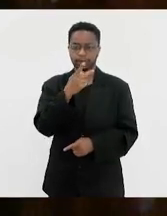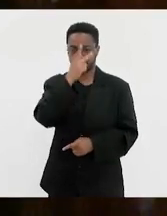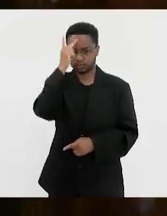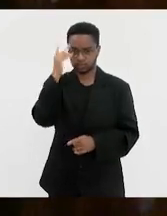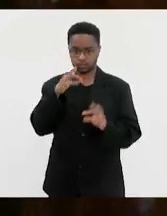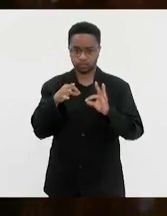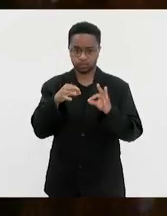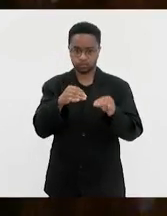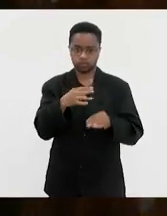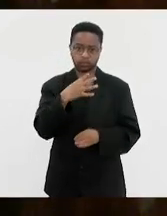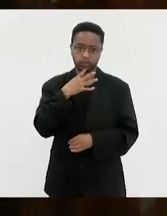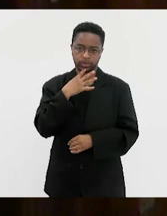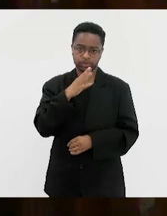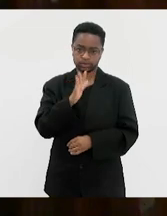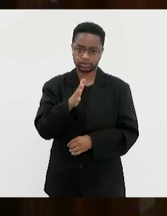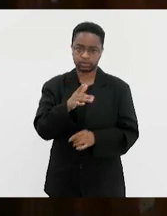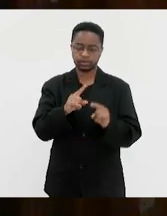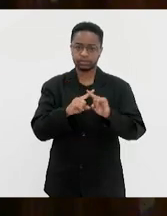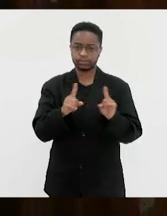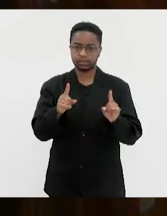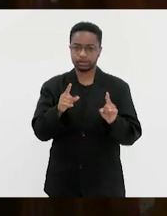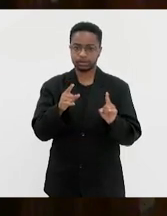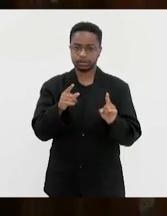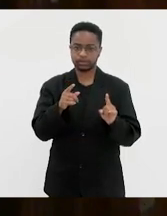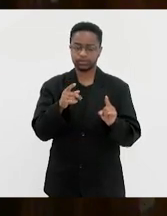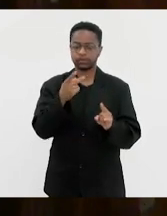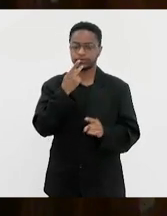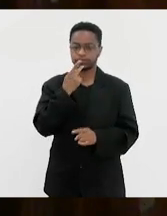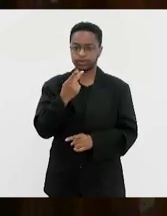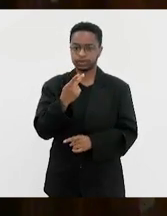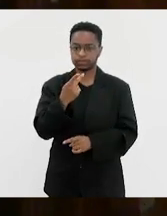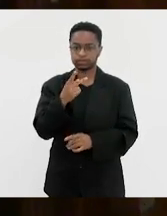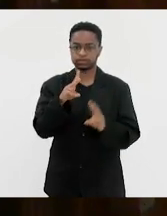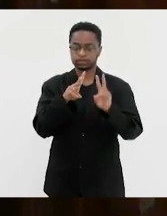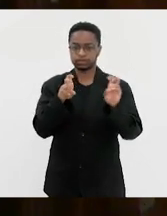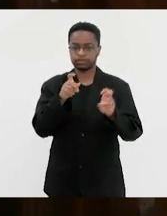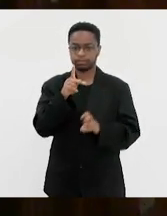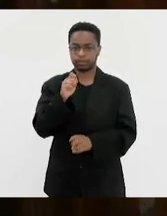todos, mas eu vim aqui para falar do Paulo,